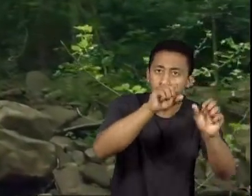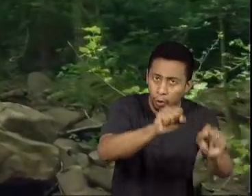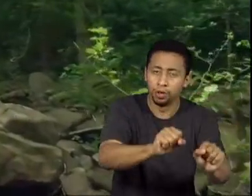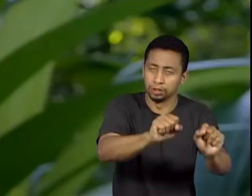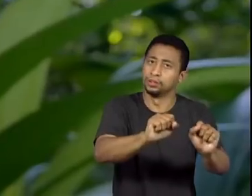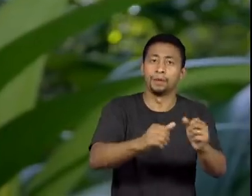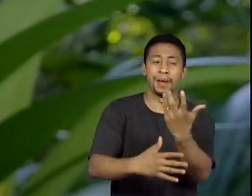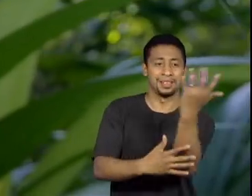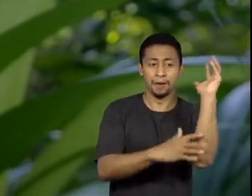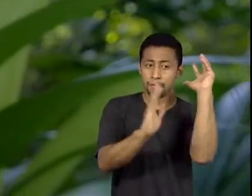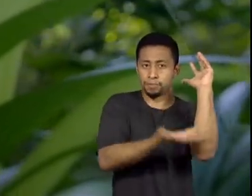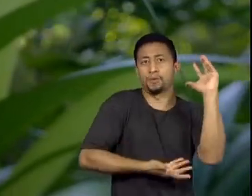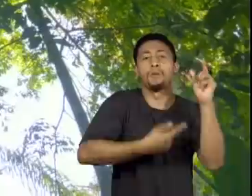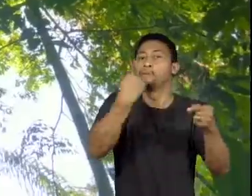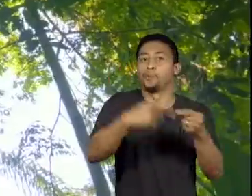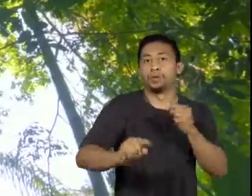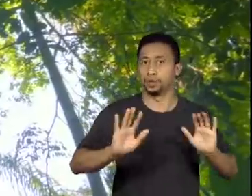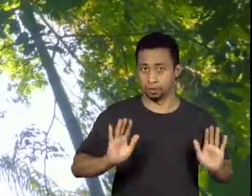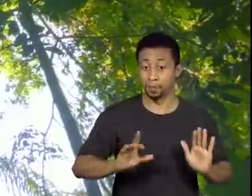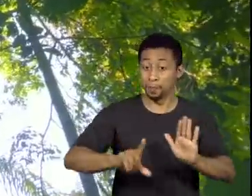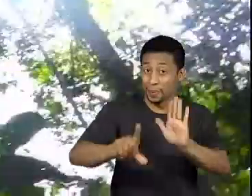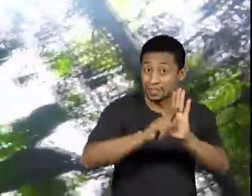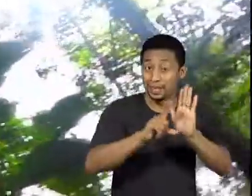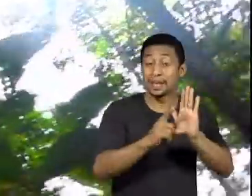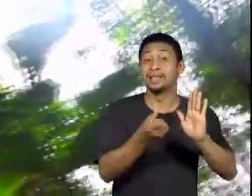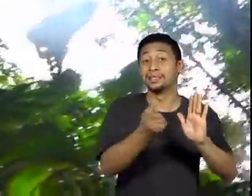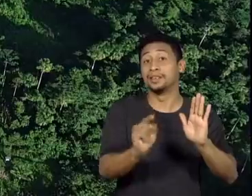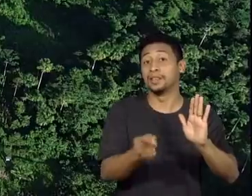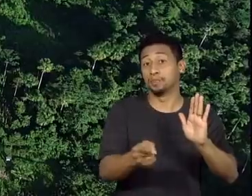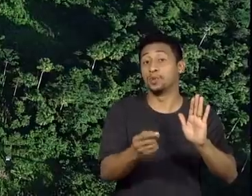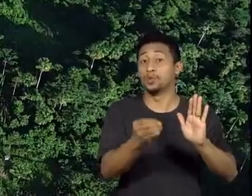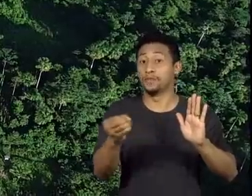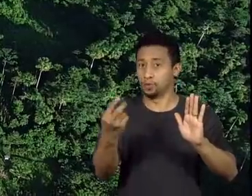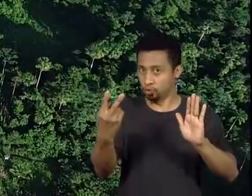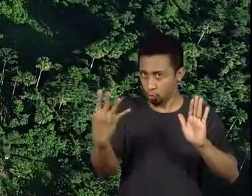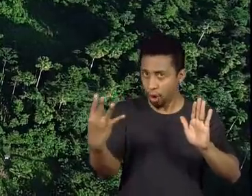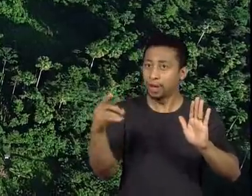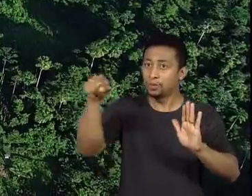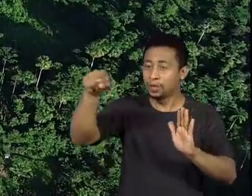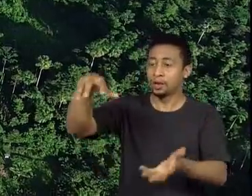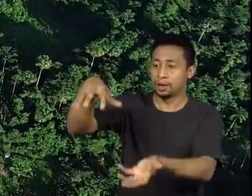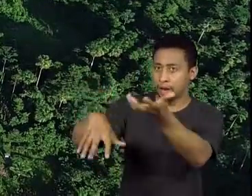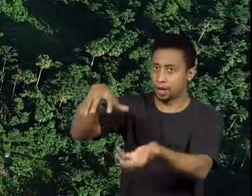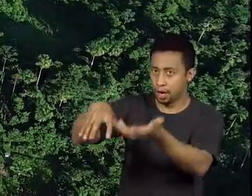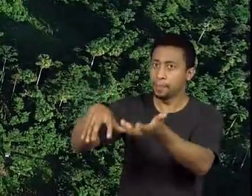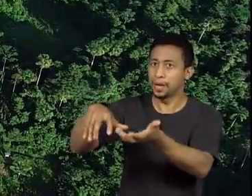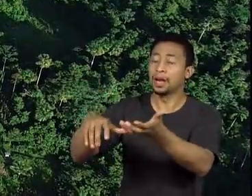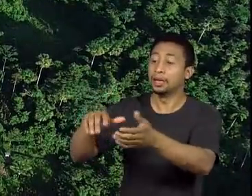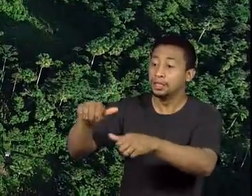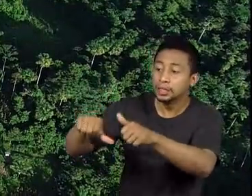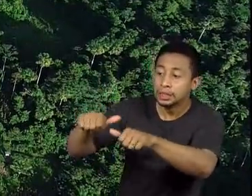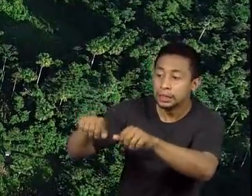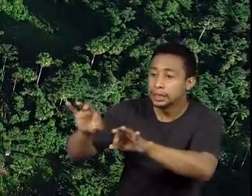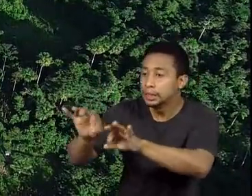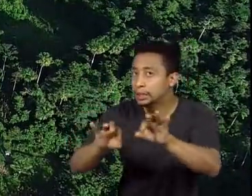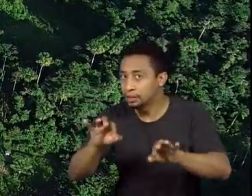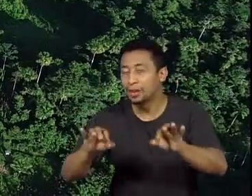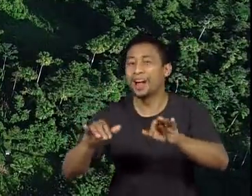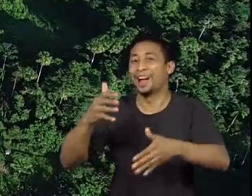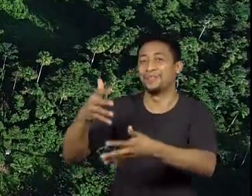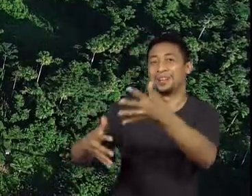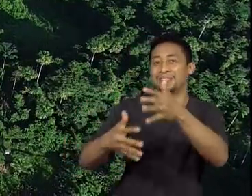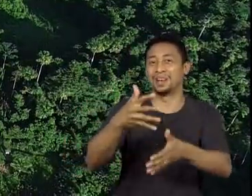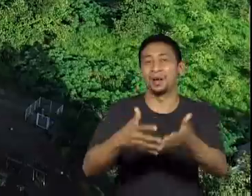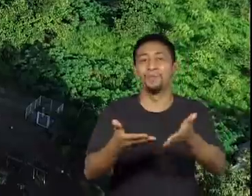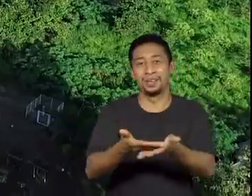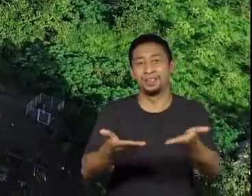de lei 6.024, que tramita na Câmara dos Deputados, altera os limites da reserva extrativista Chico Mendes,